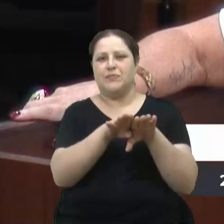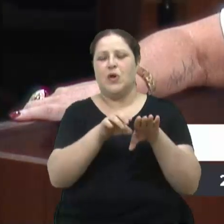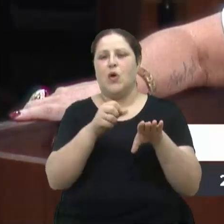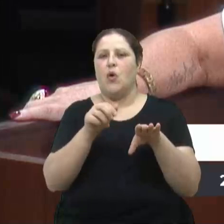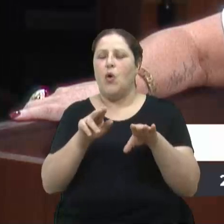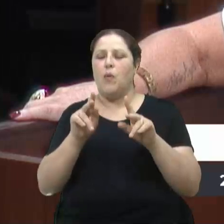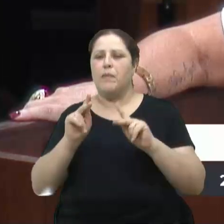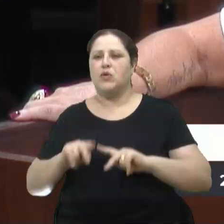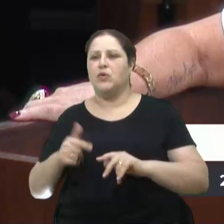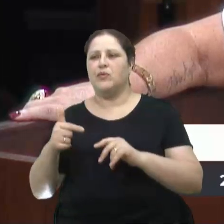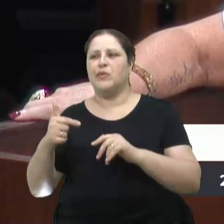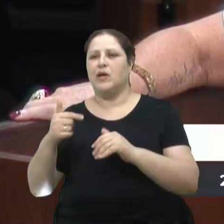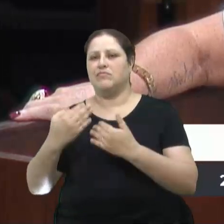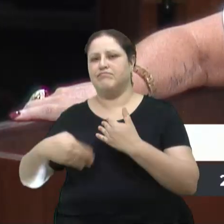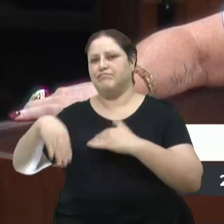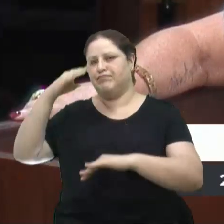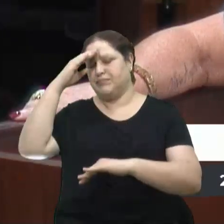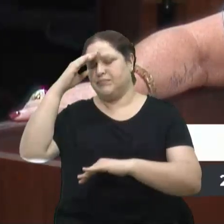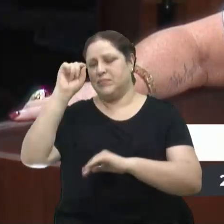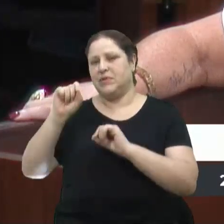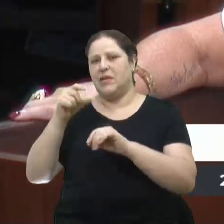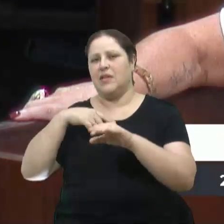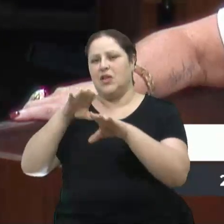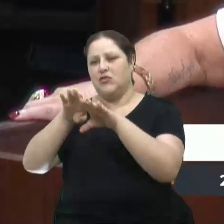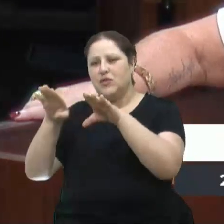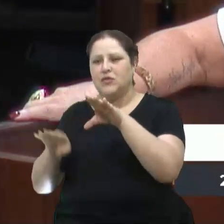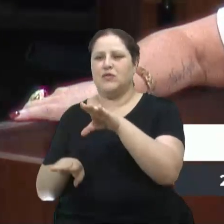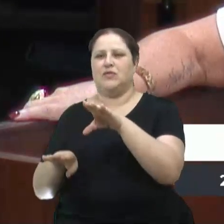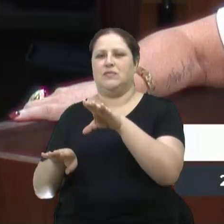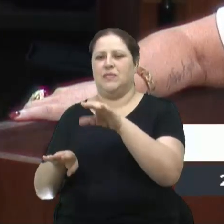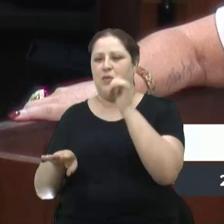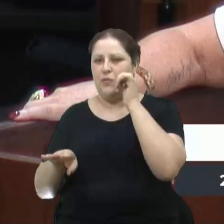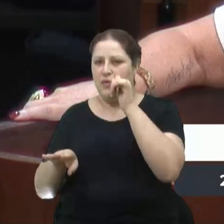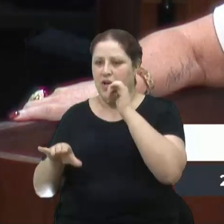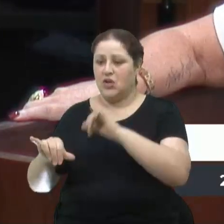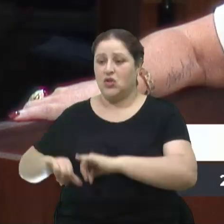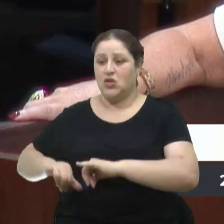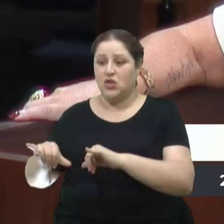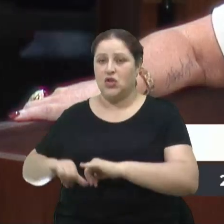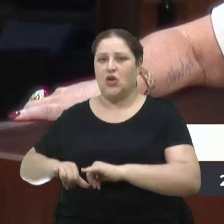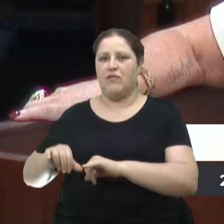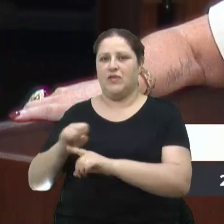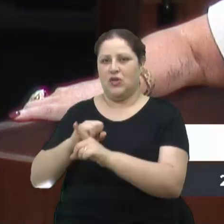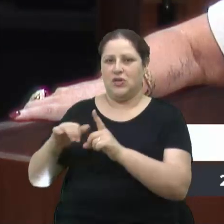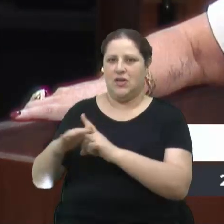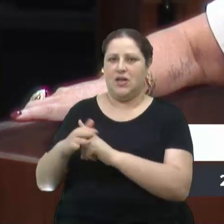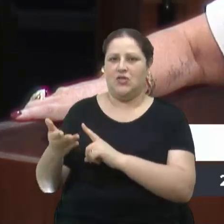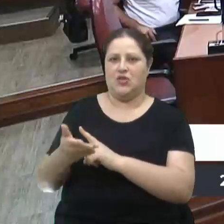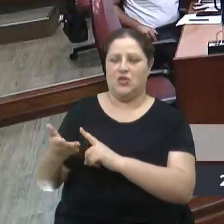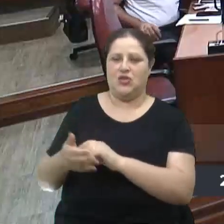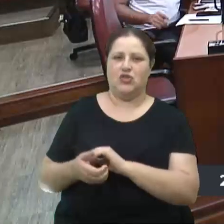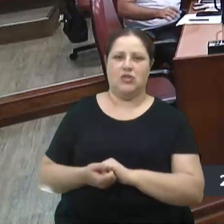sofridas pelas mulheres ainda na sociedade atual. Se possível, uma parte, vereadora. Sua parte, vereador.